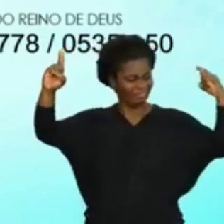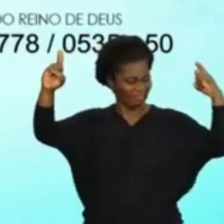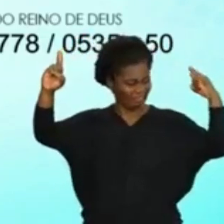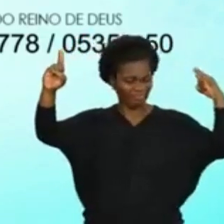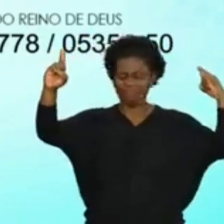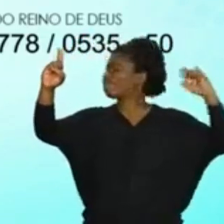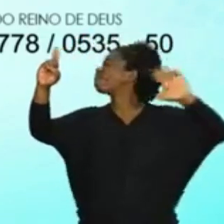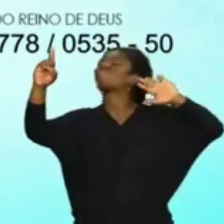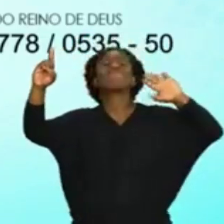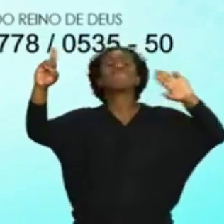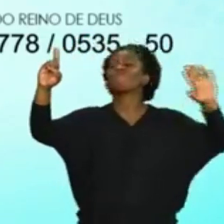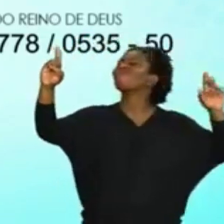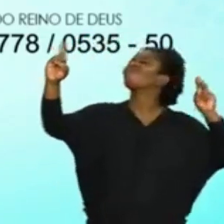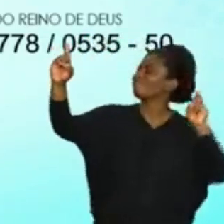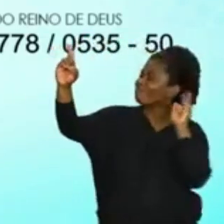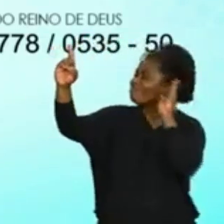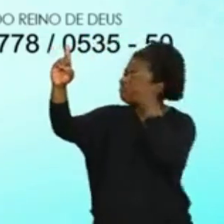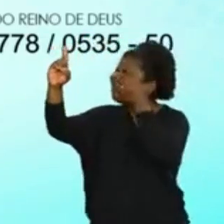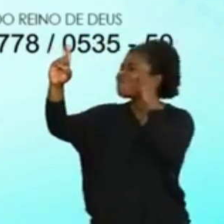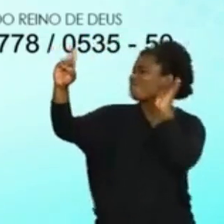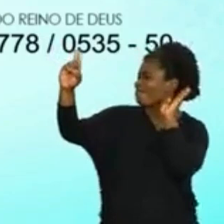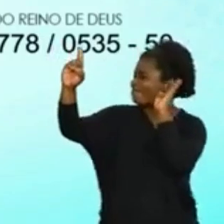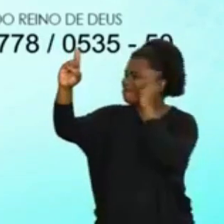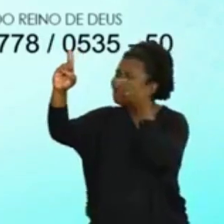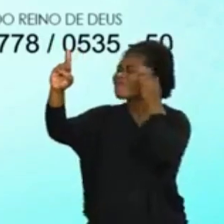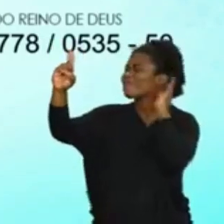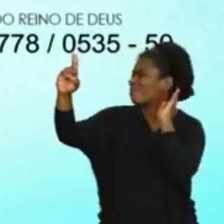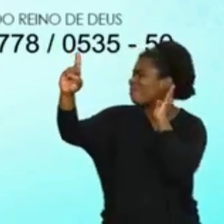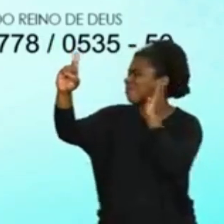Nada vai nos separar do teu amor.